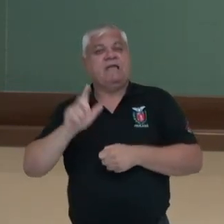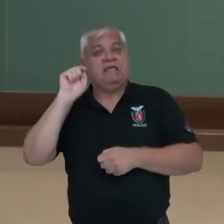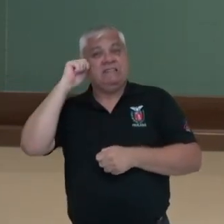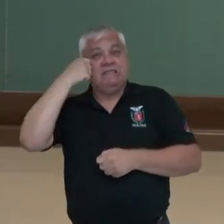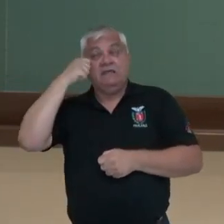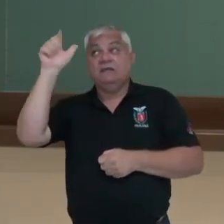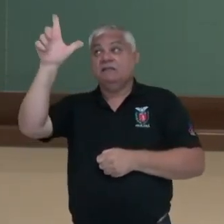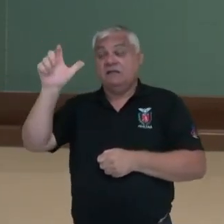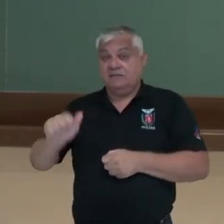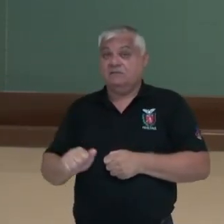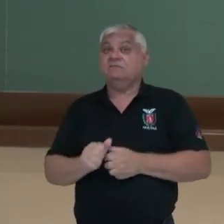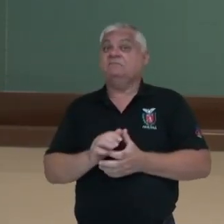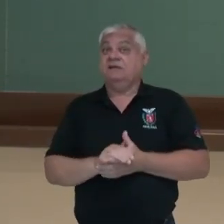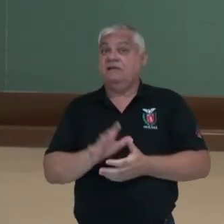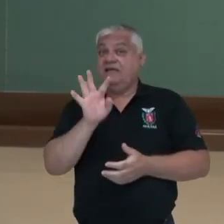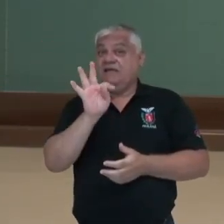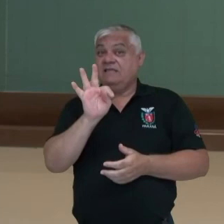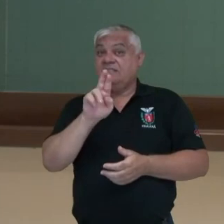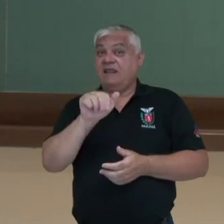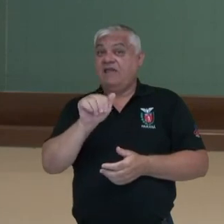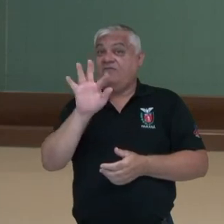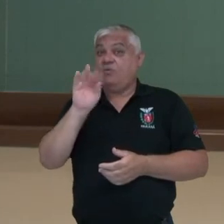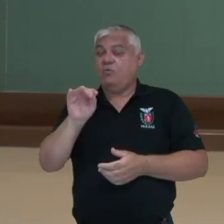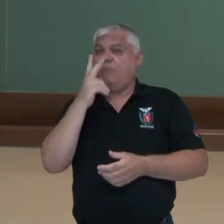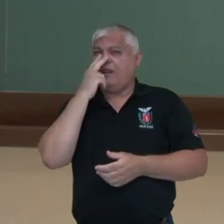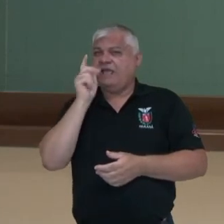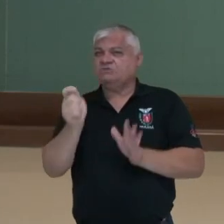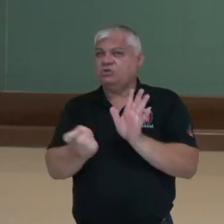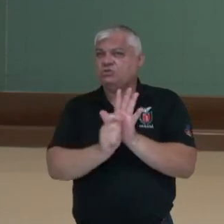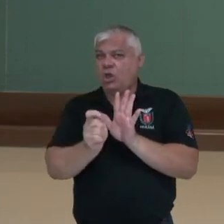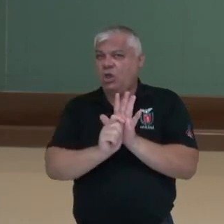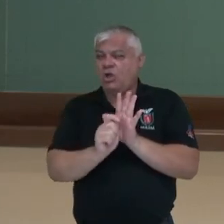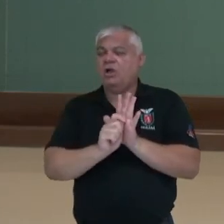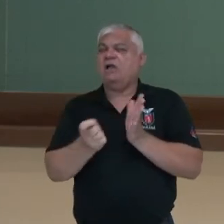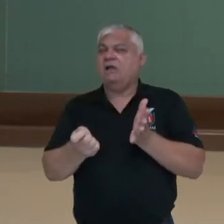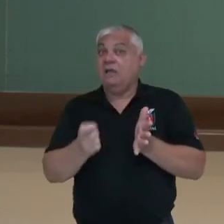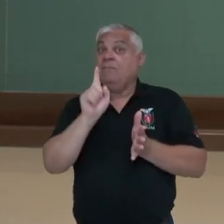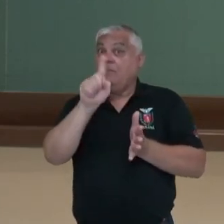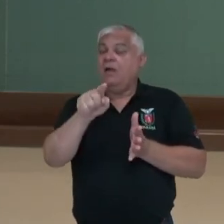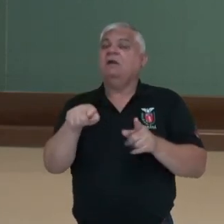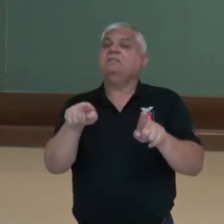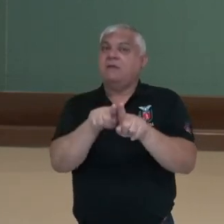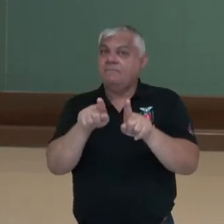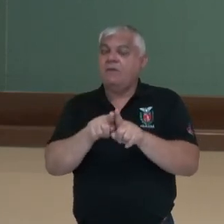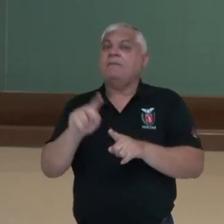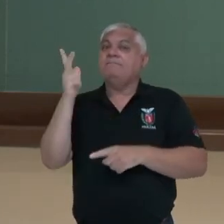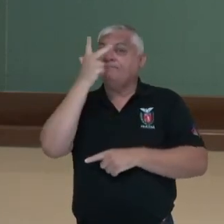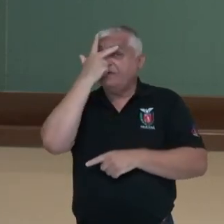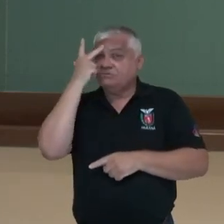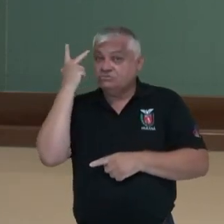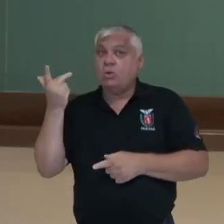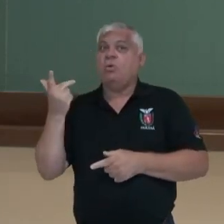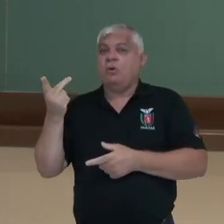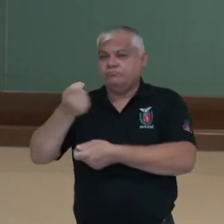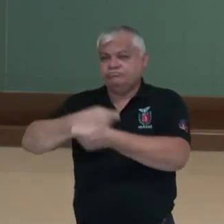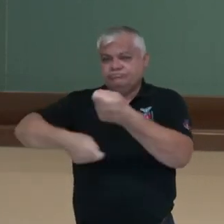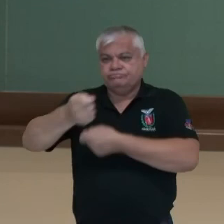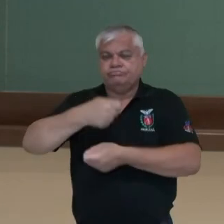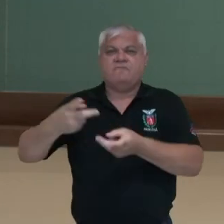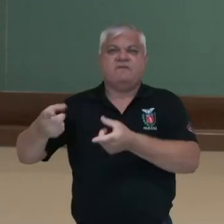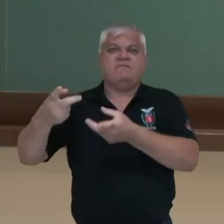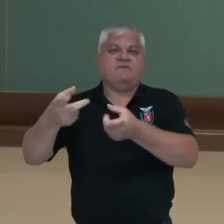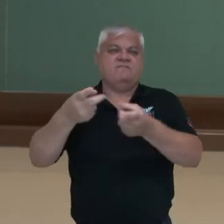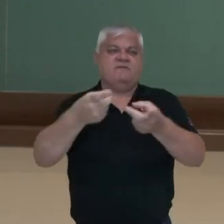tráfico é pesado, né? Porque lembra tráfico de drogas, tráfico inclusive de almas humanas, como vocês